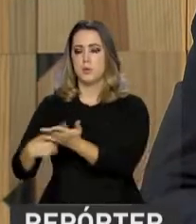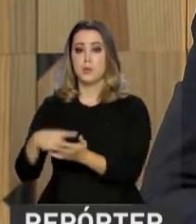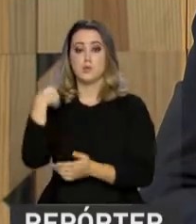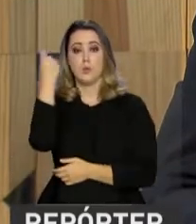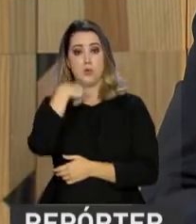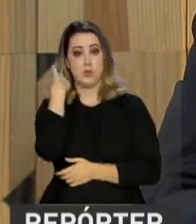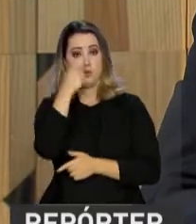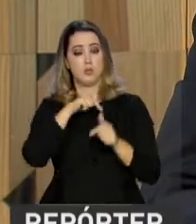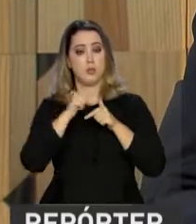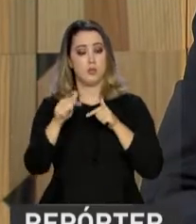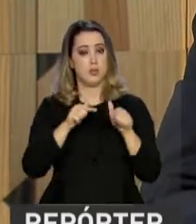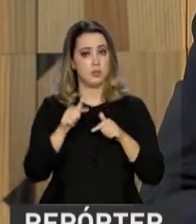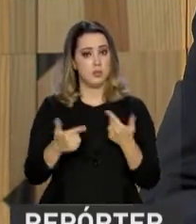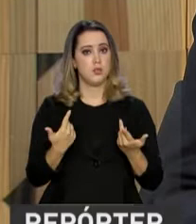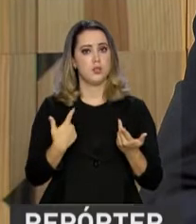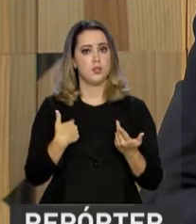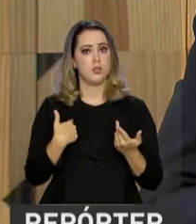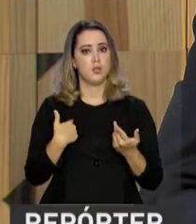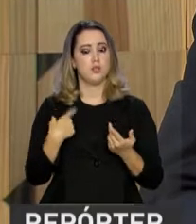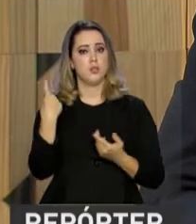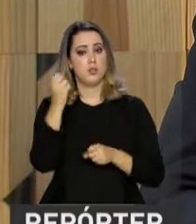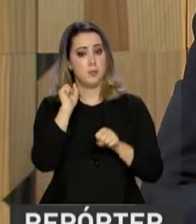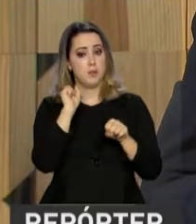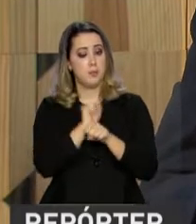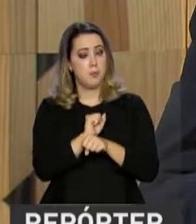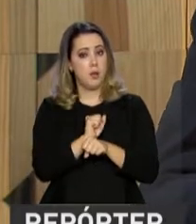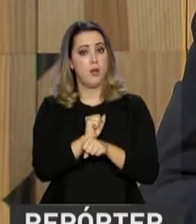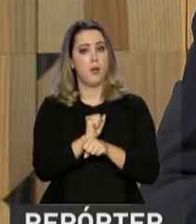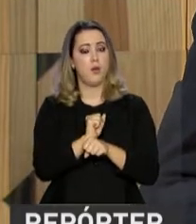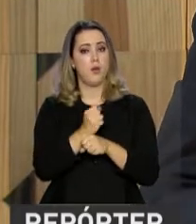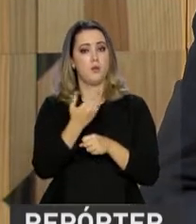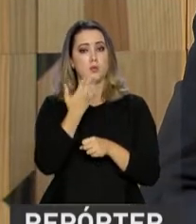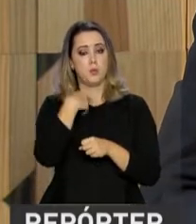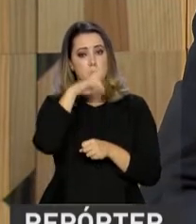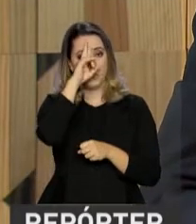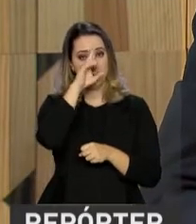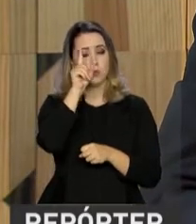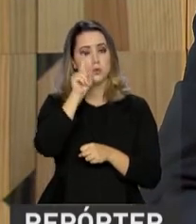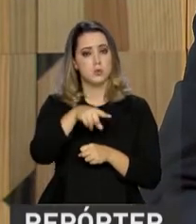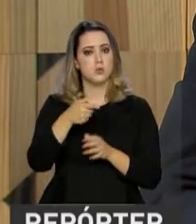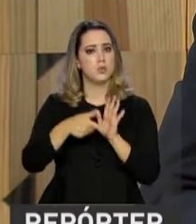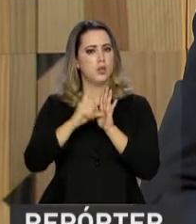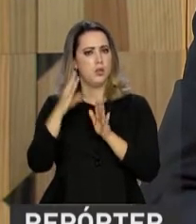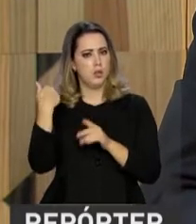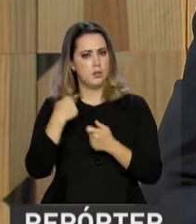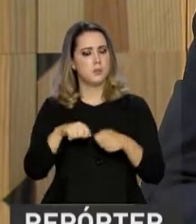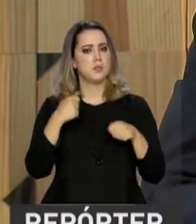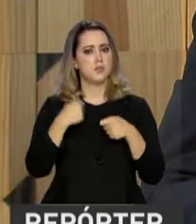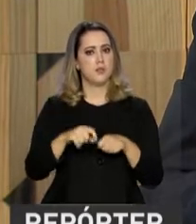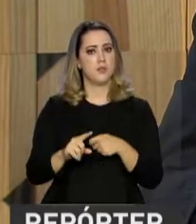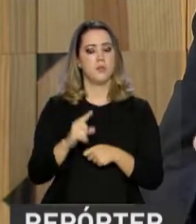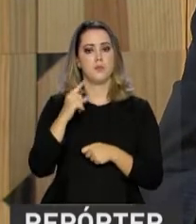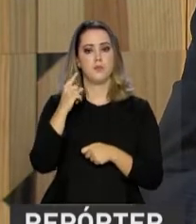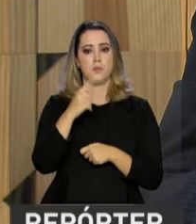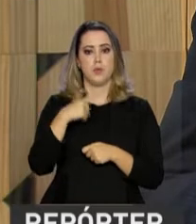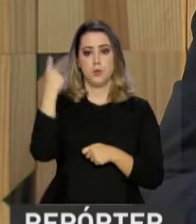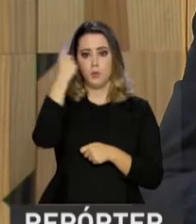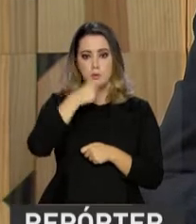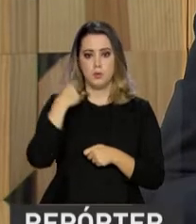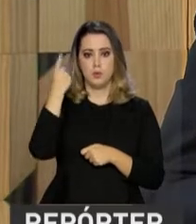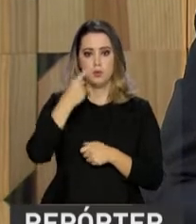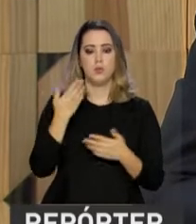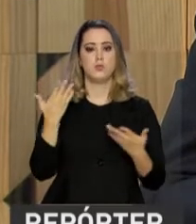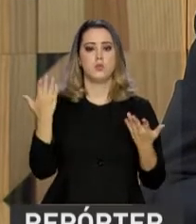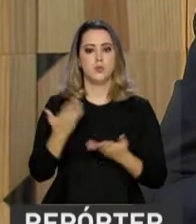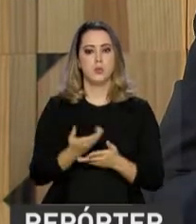de trabalho, questões de intrajornada, que é a questão do almoço, que antigamente você tinha um horário fixo